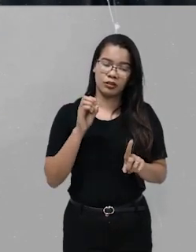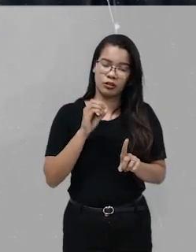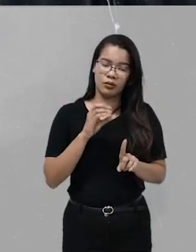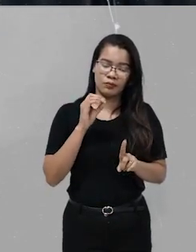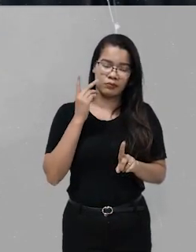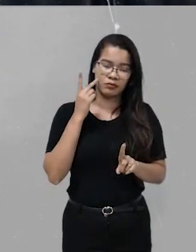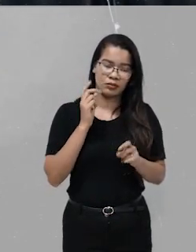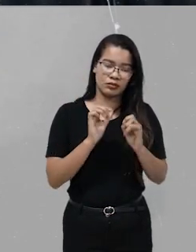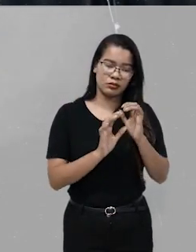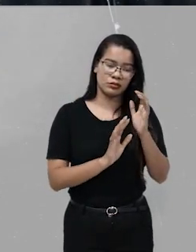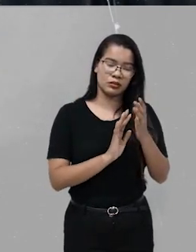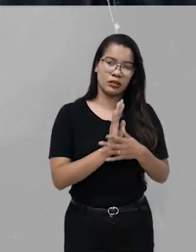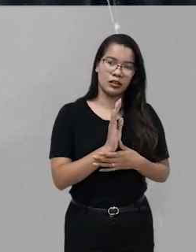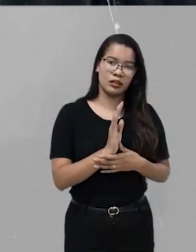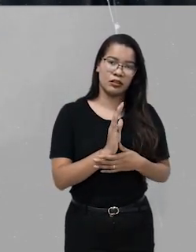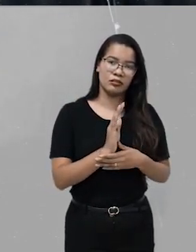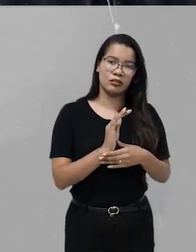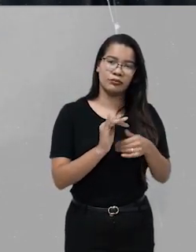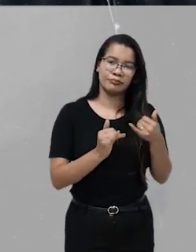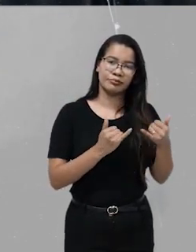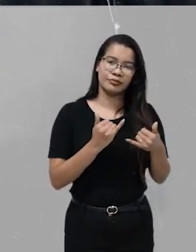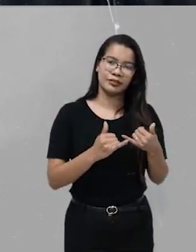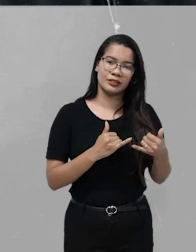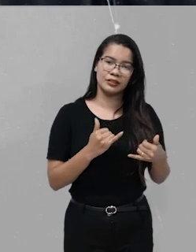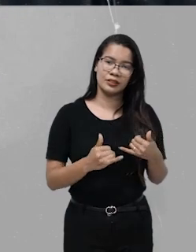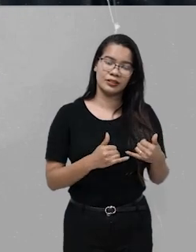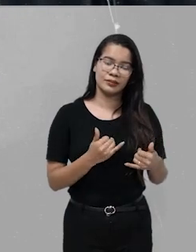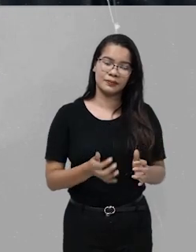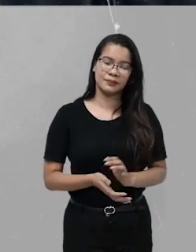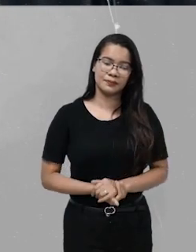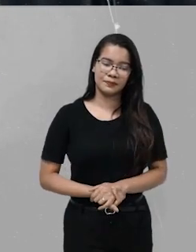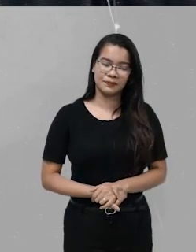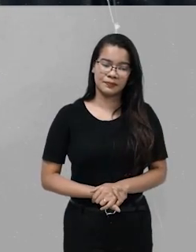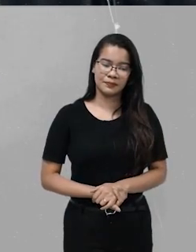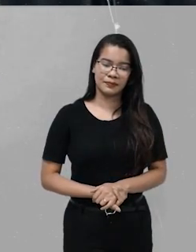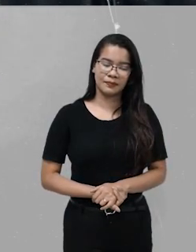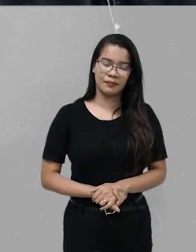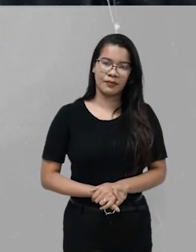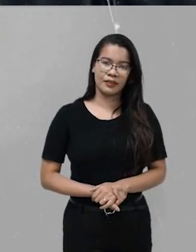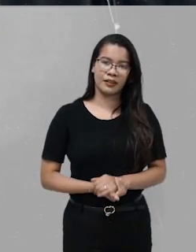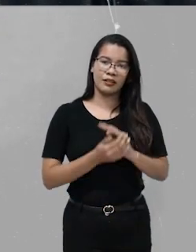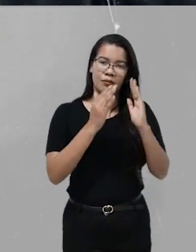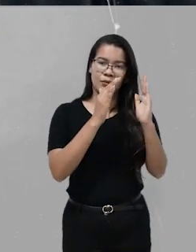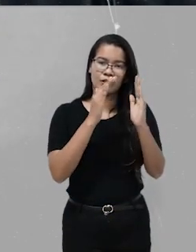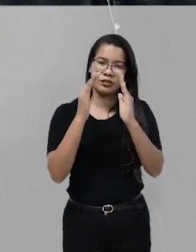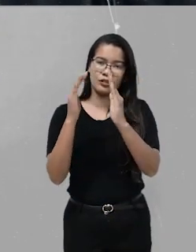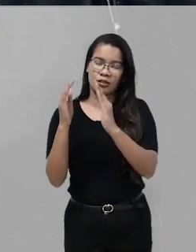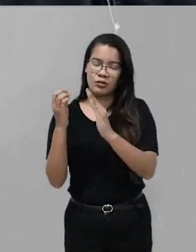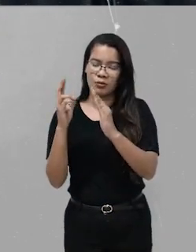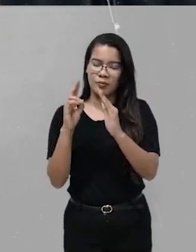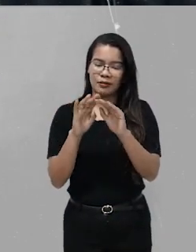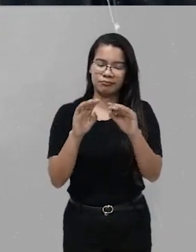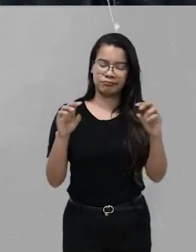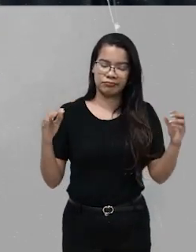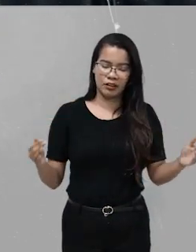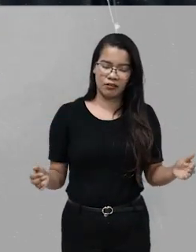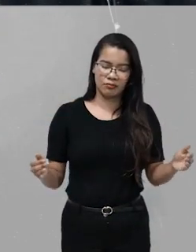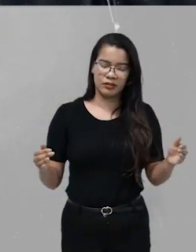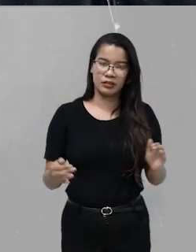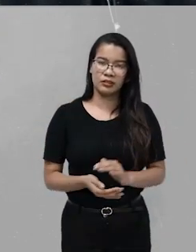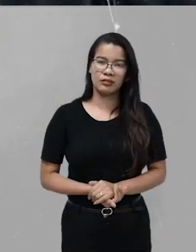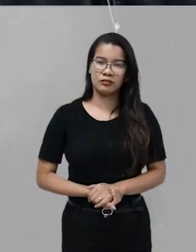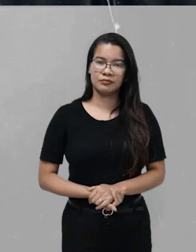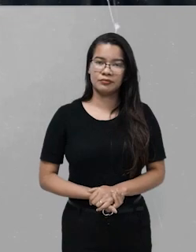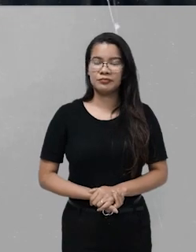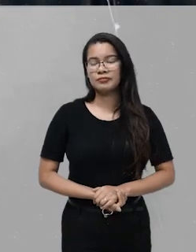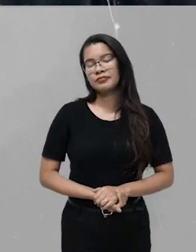montar um brinquedo, uma estante, uma gaveta, um armário. O que